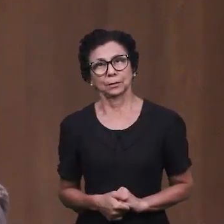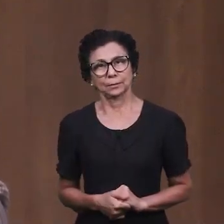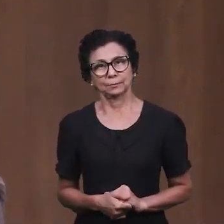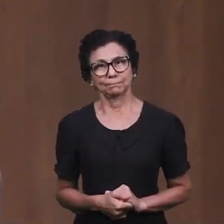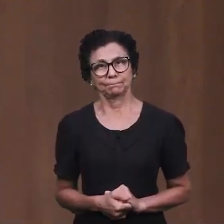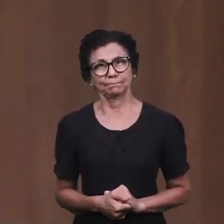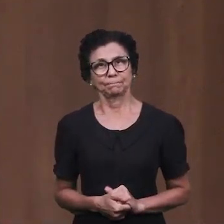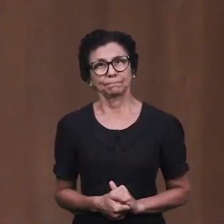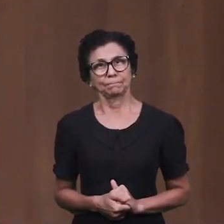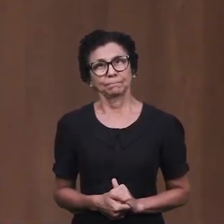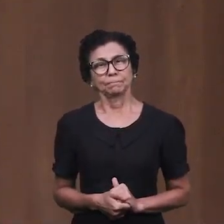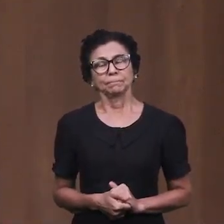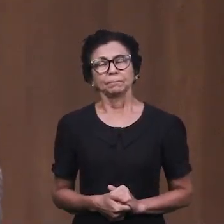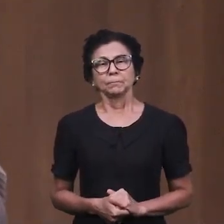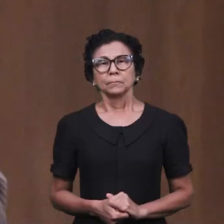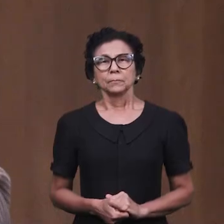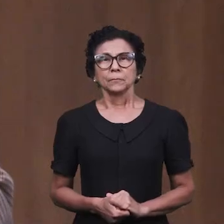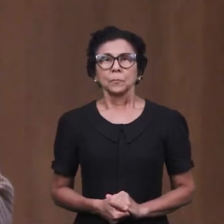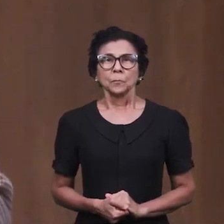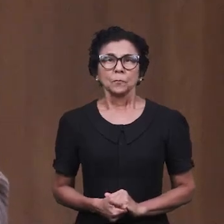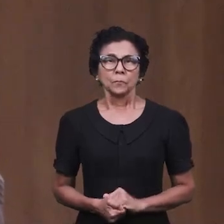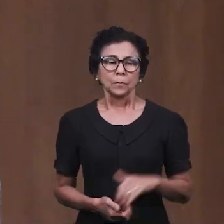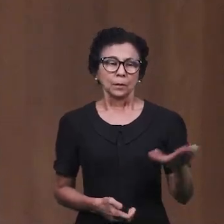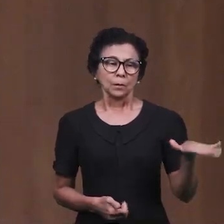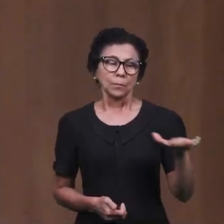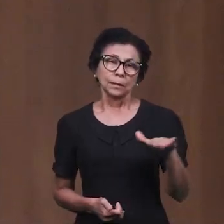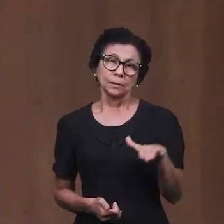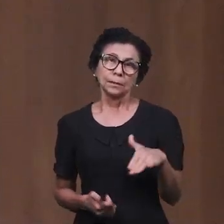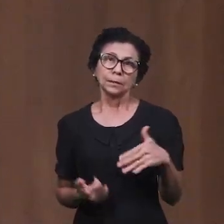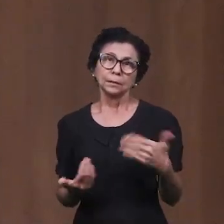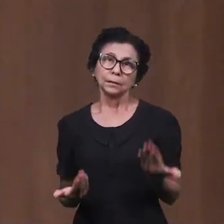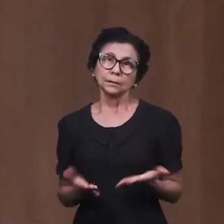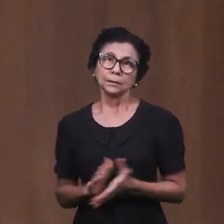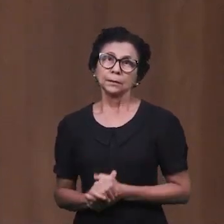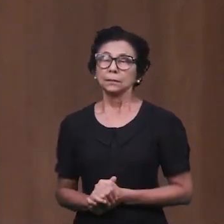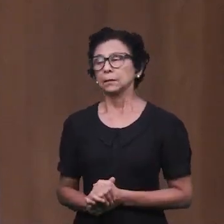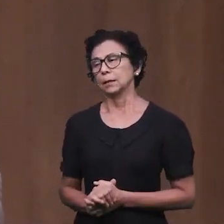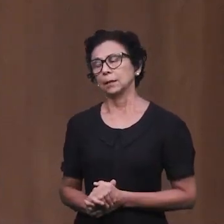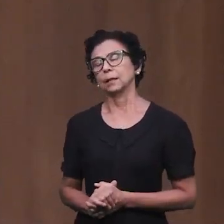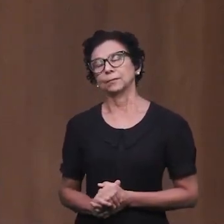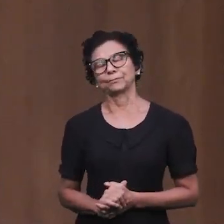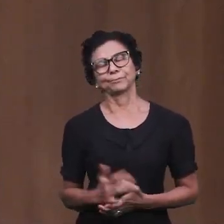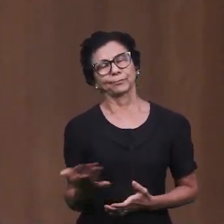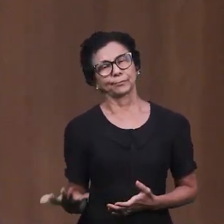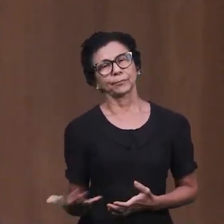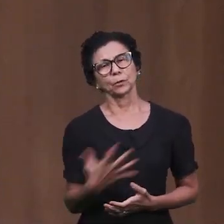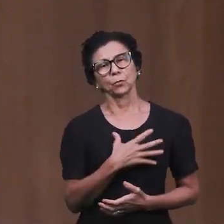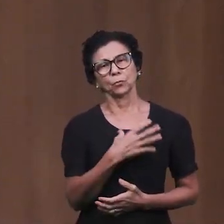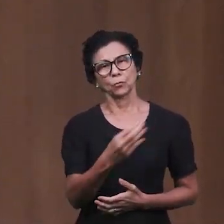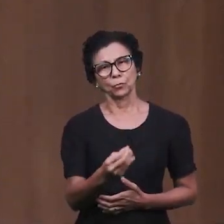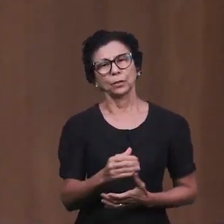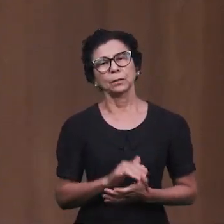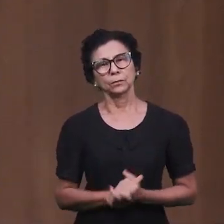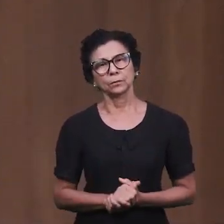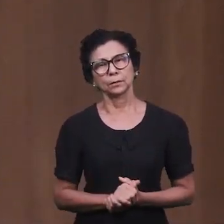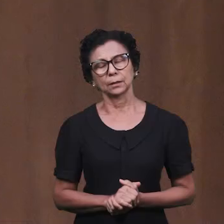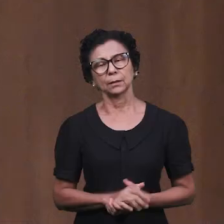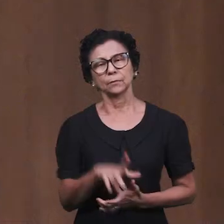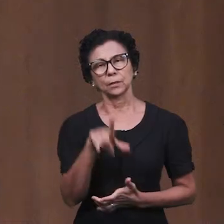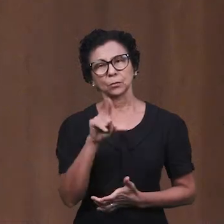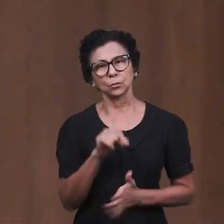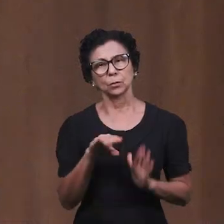consequências. Para uma criança, óbvio que o pai vai optar por algo que a criança possa assistir. Nossos canais estão aí